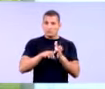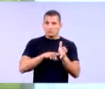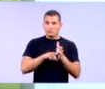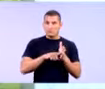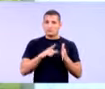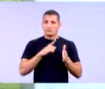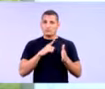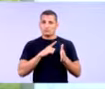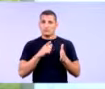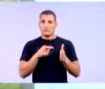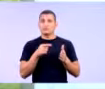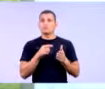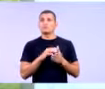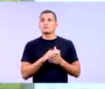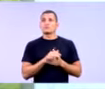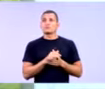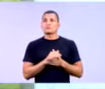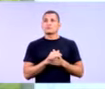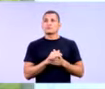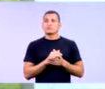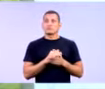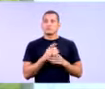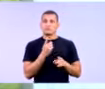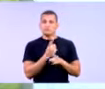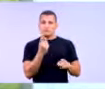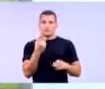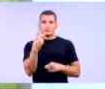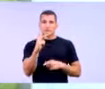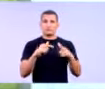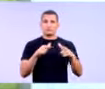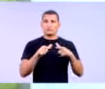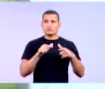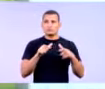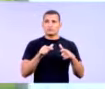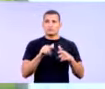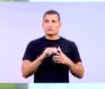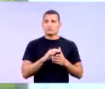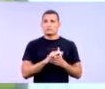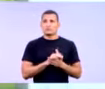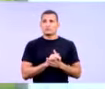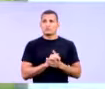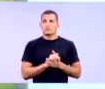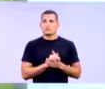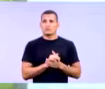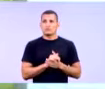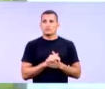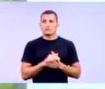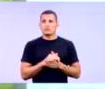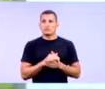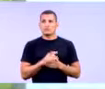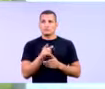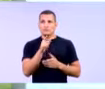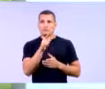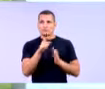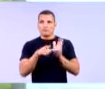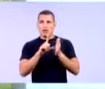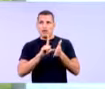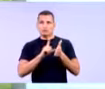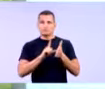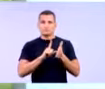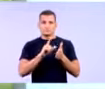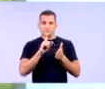na identificação, né, do seu trabalho. Então, lá, quando você vai criar, antes de criar o